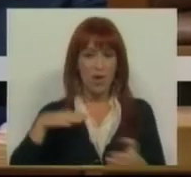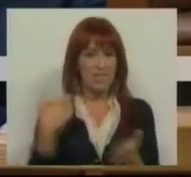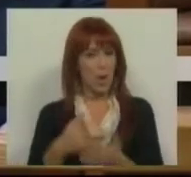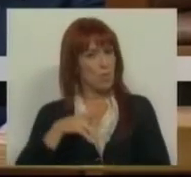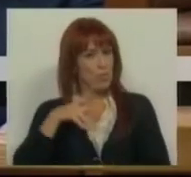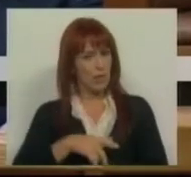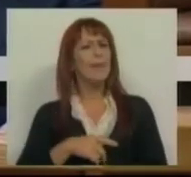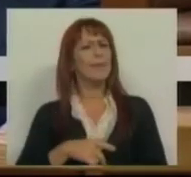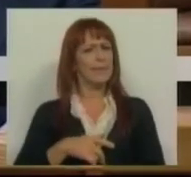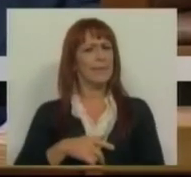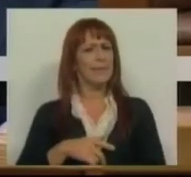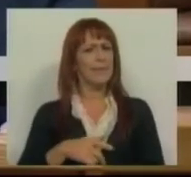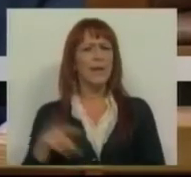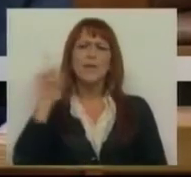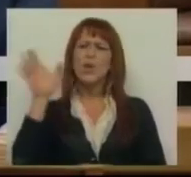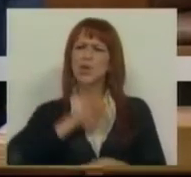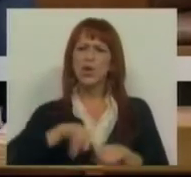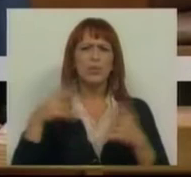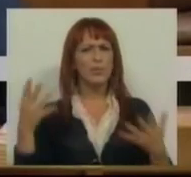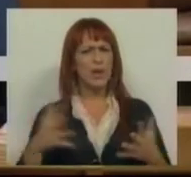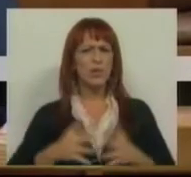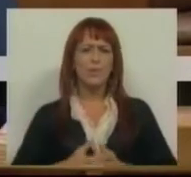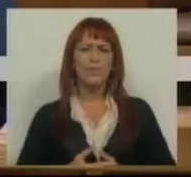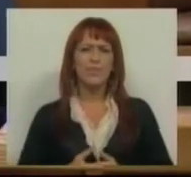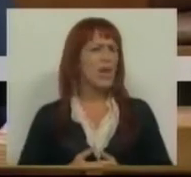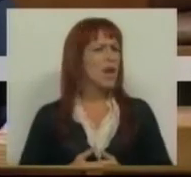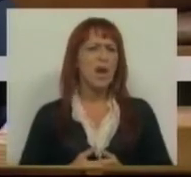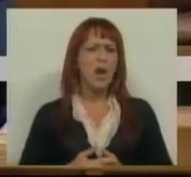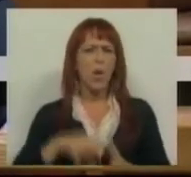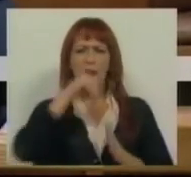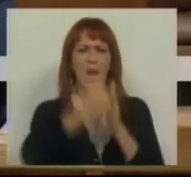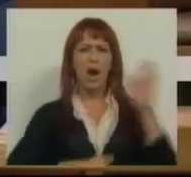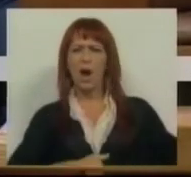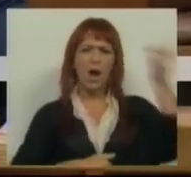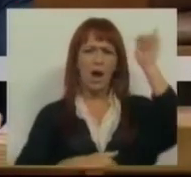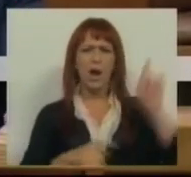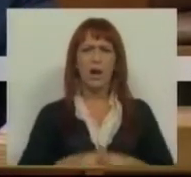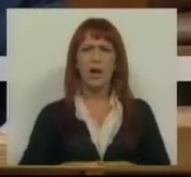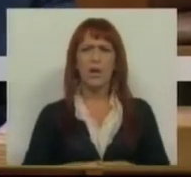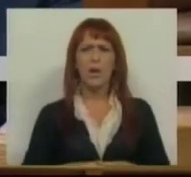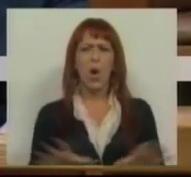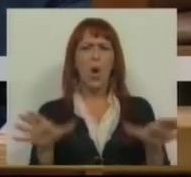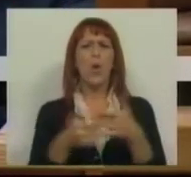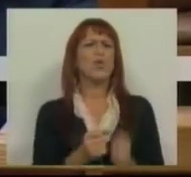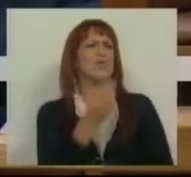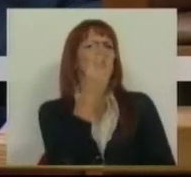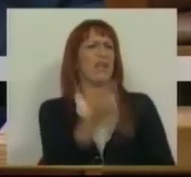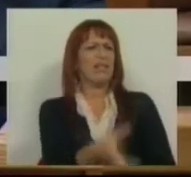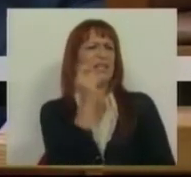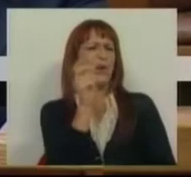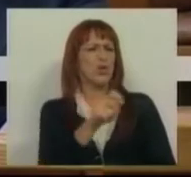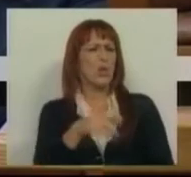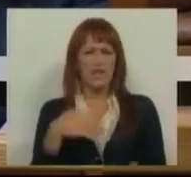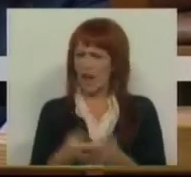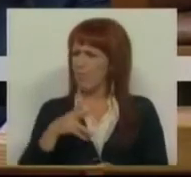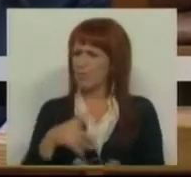lança o país. Senhoras e senhores deputados, não é a Constituição ou um coletivo de 13 juízes que deixam